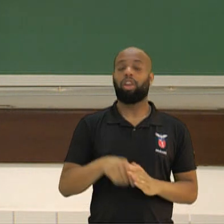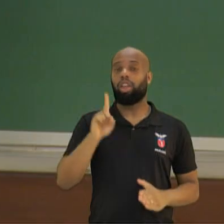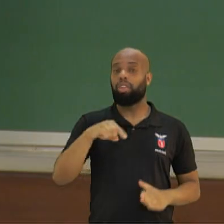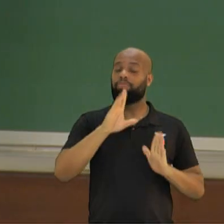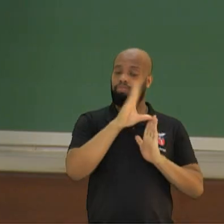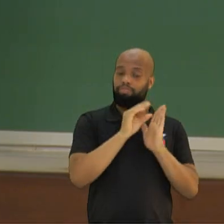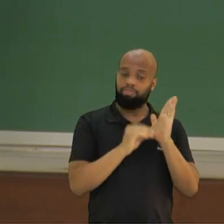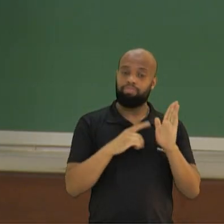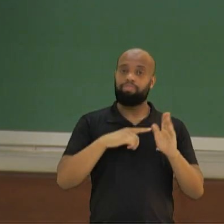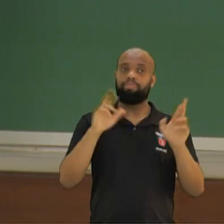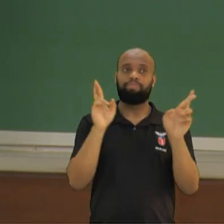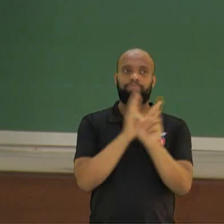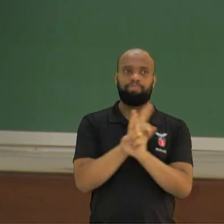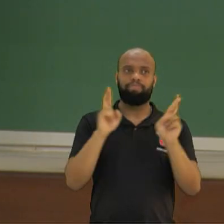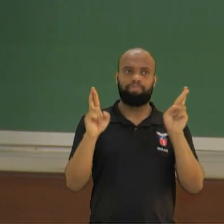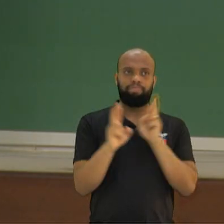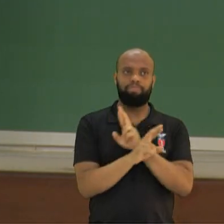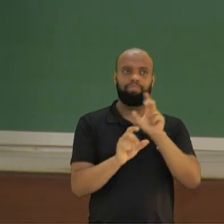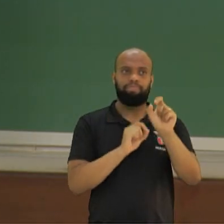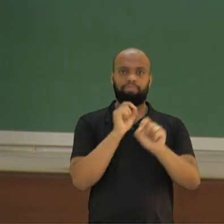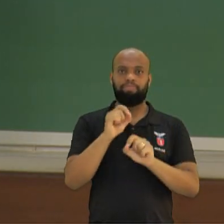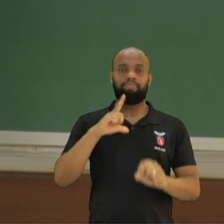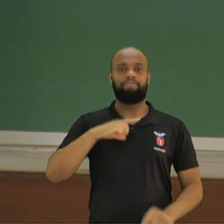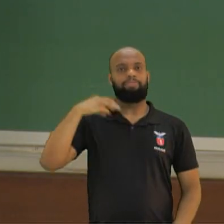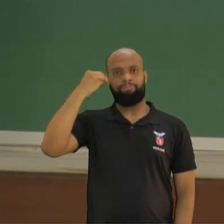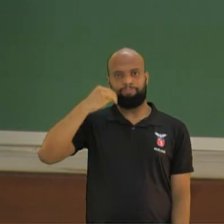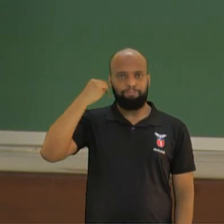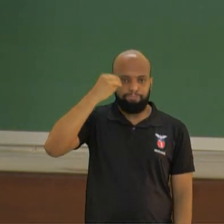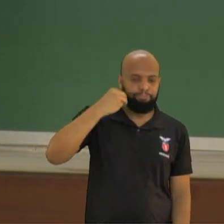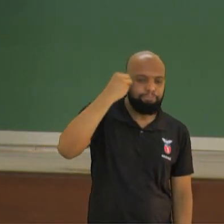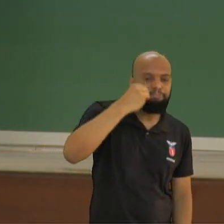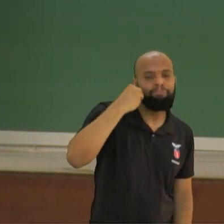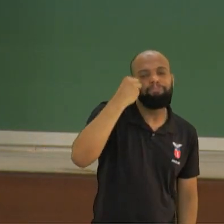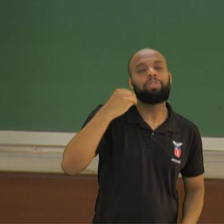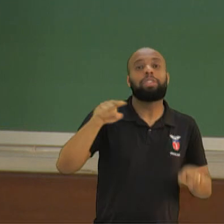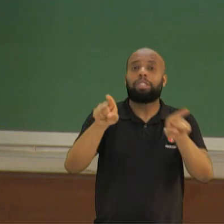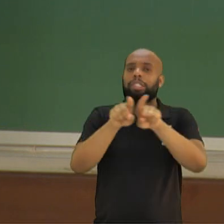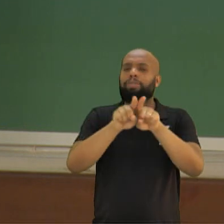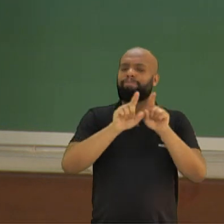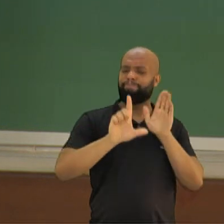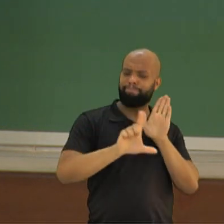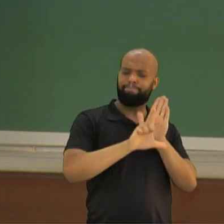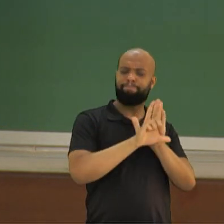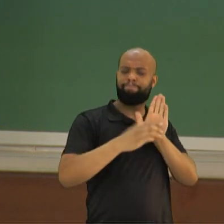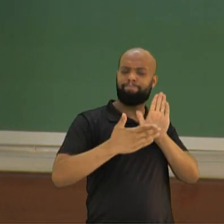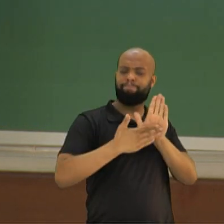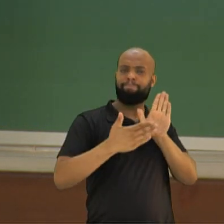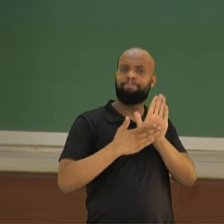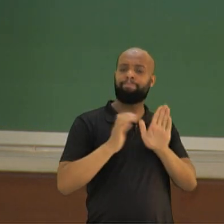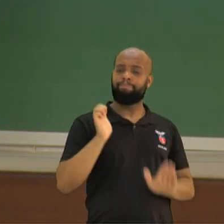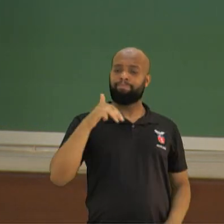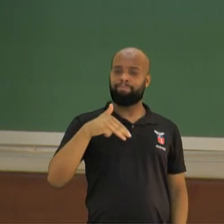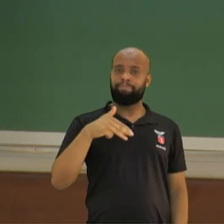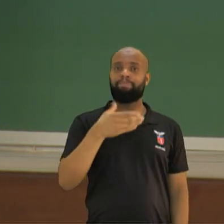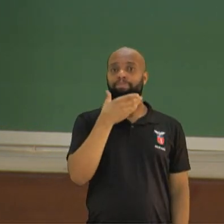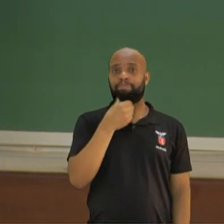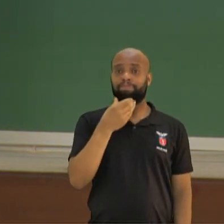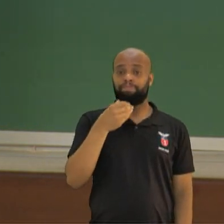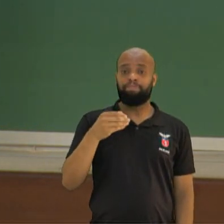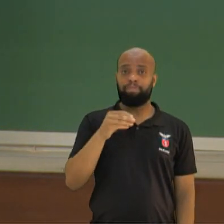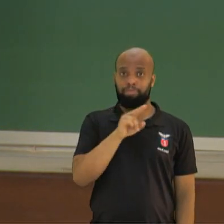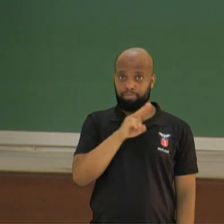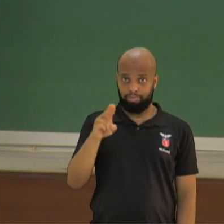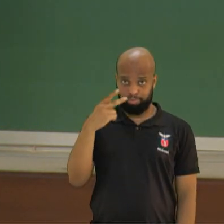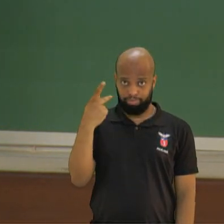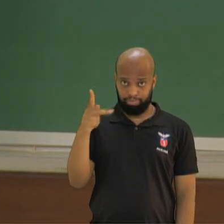conteúdos relacionados aos experimentos e às leis propostas por Gregor